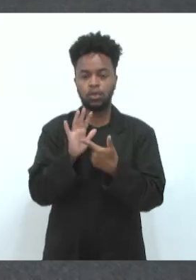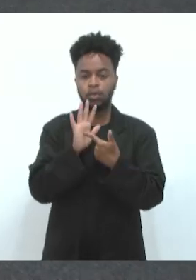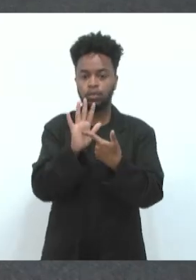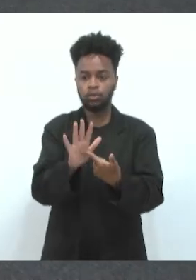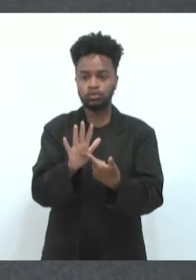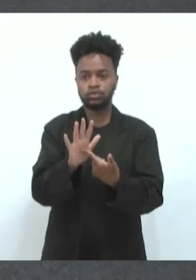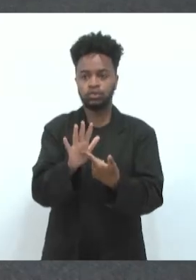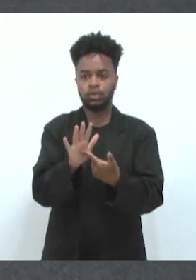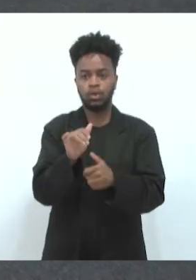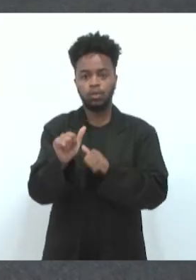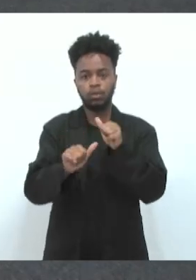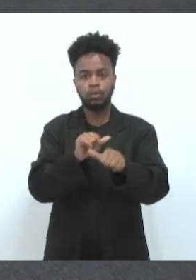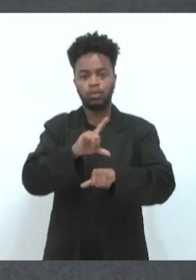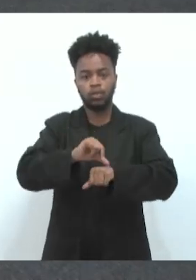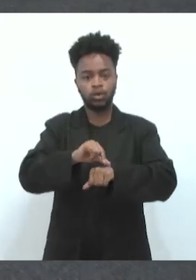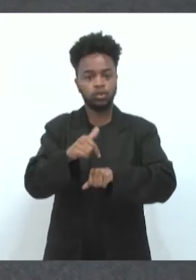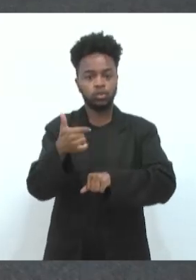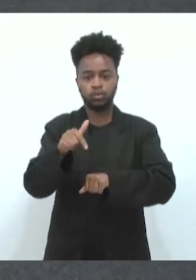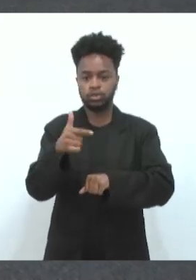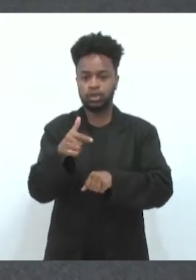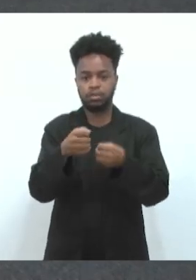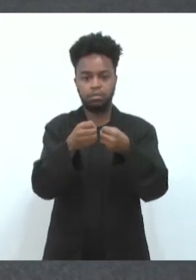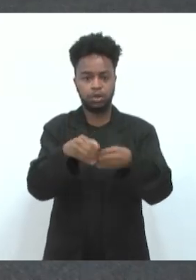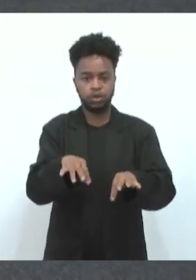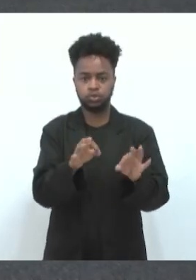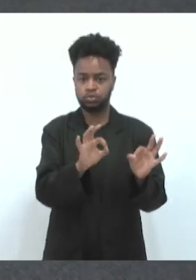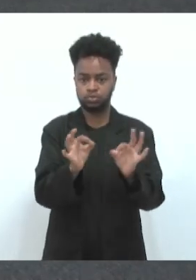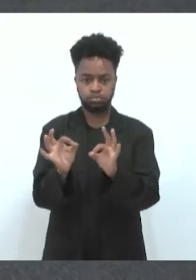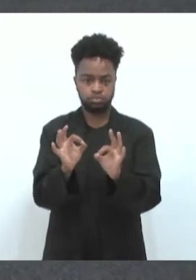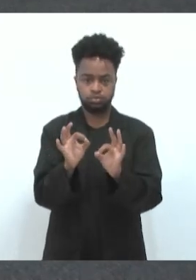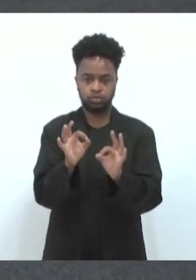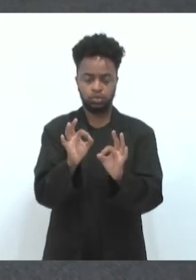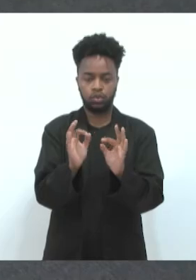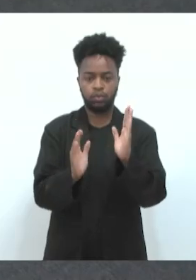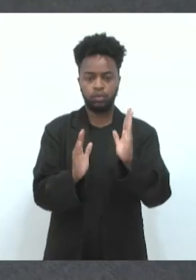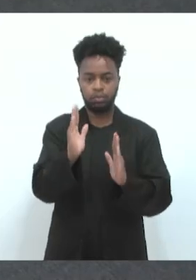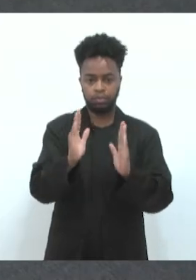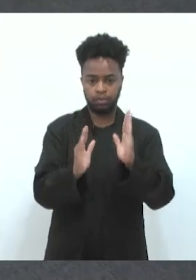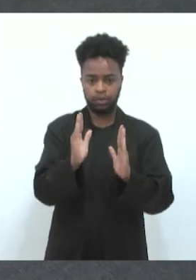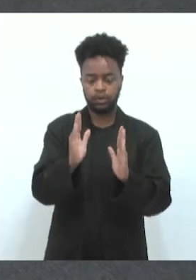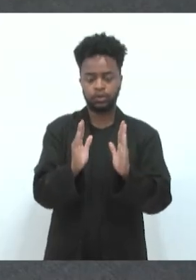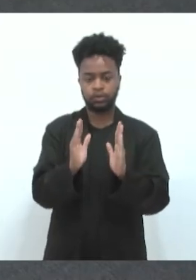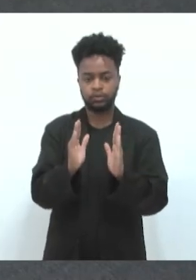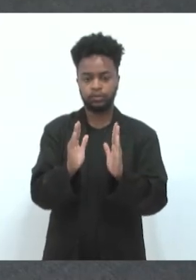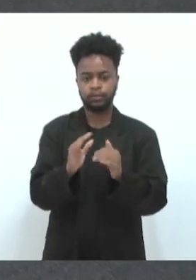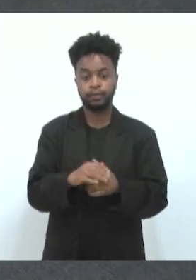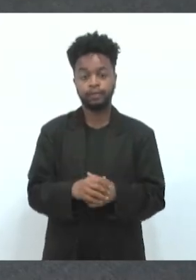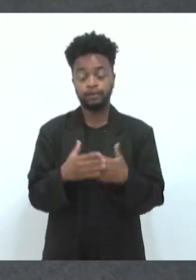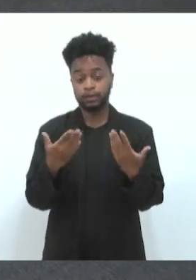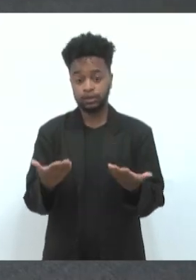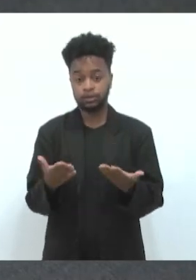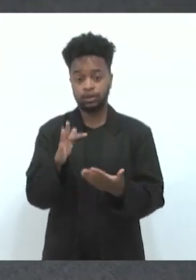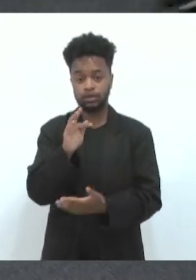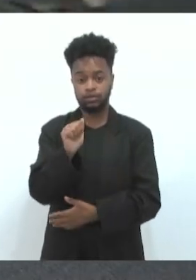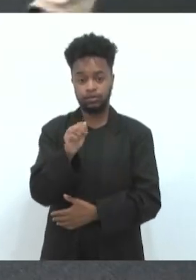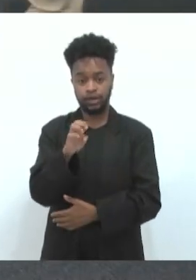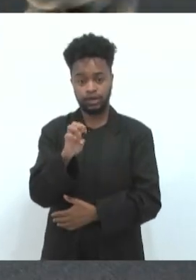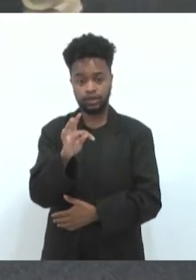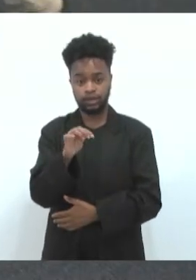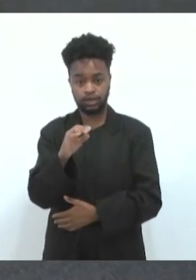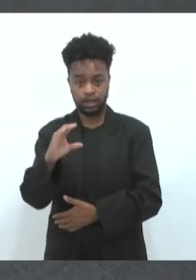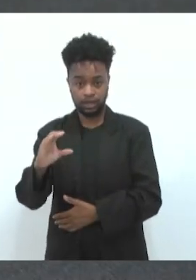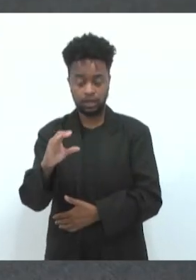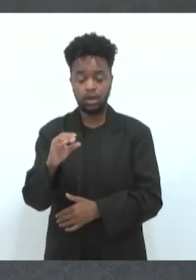migração não tem nenhum tipo de infração aos termos do regime. Então, a FAETEC pode, se baseando nisso que já aconteceu